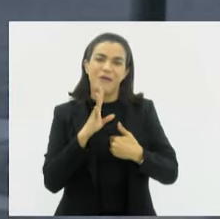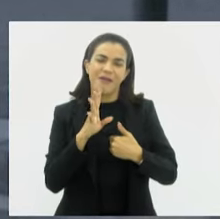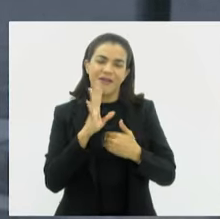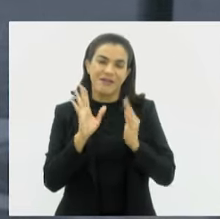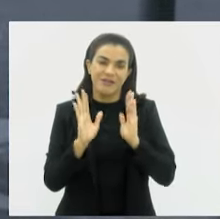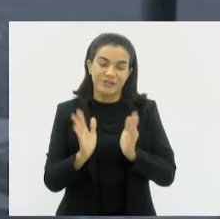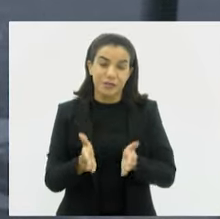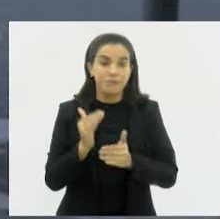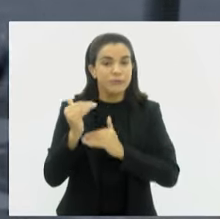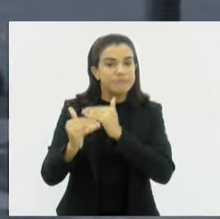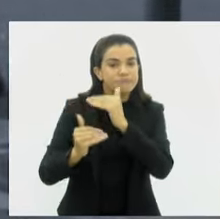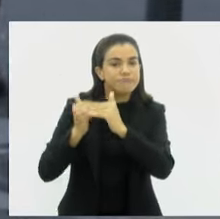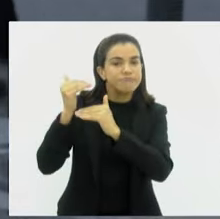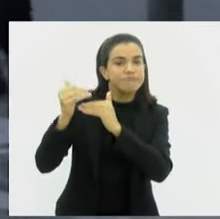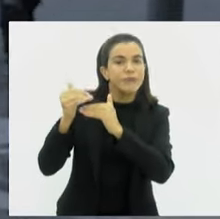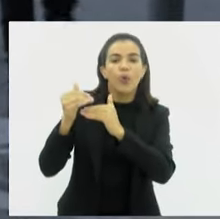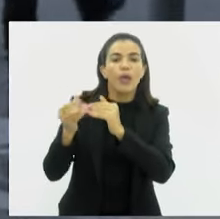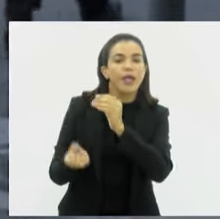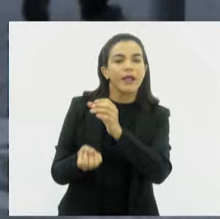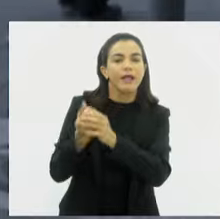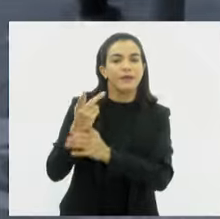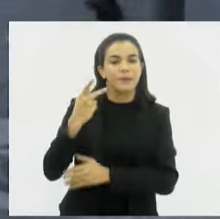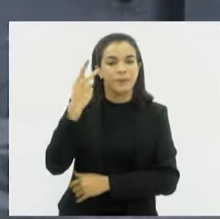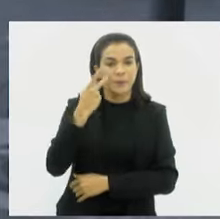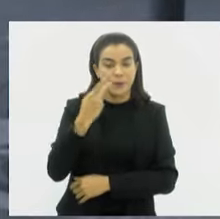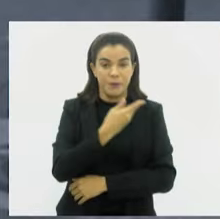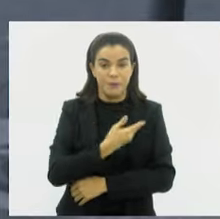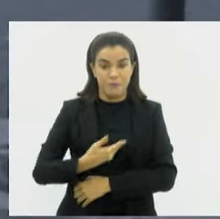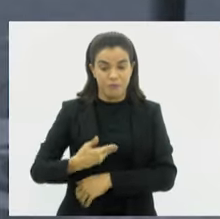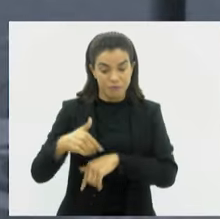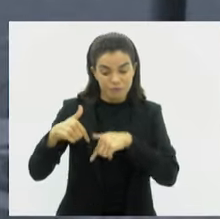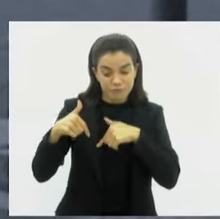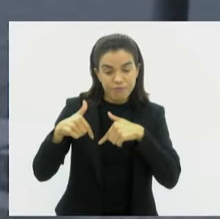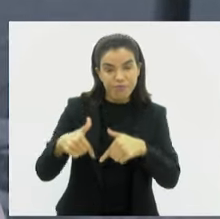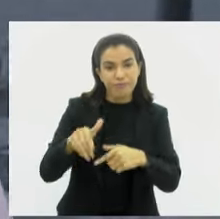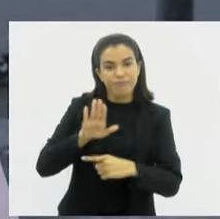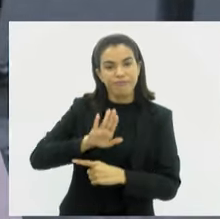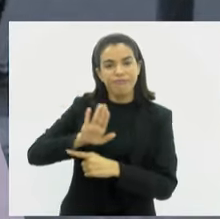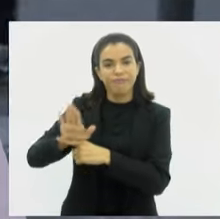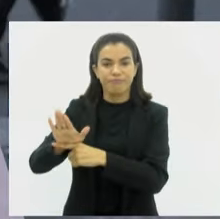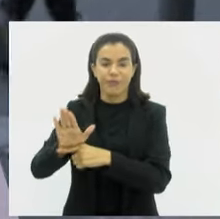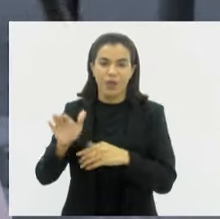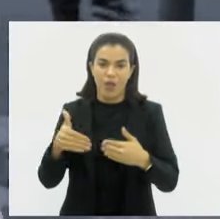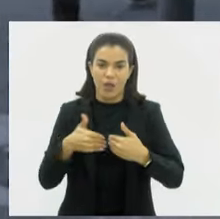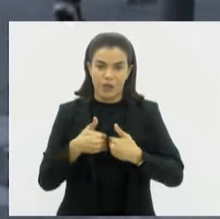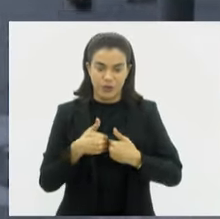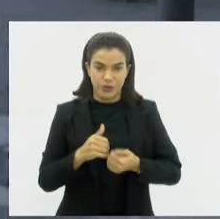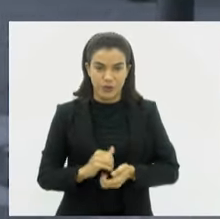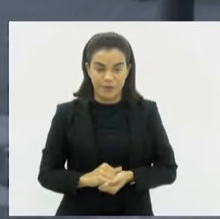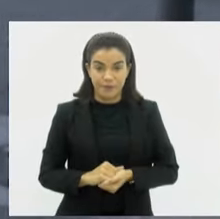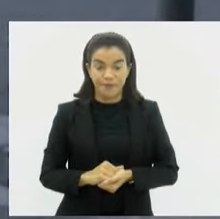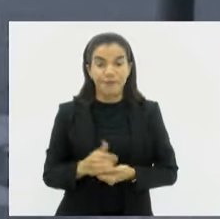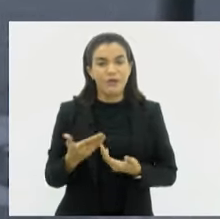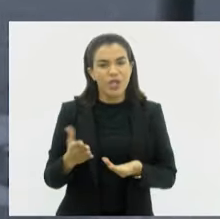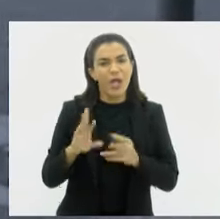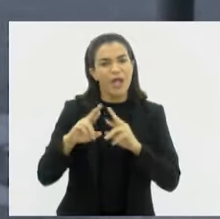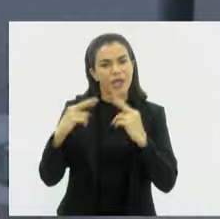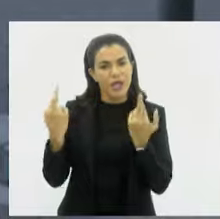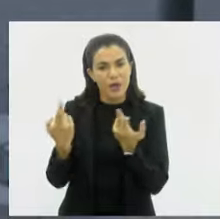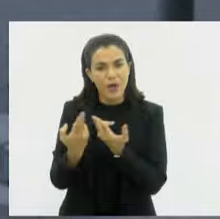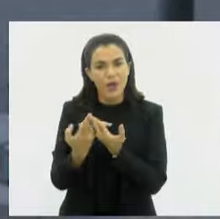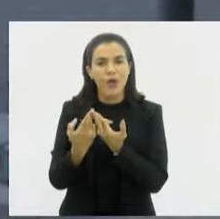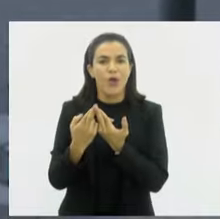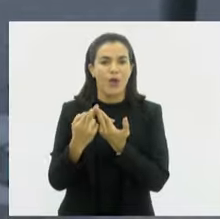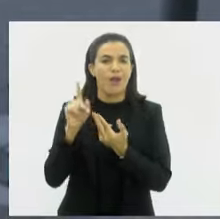precisa avançar em termos de políticas públicas efetivas para os autistas. Você tem feito reuniões tanto na Câmara,